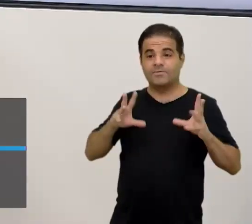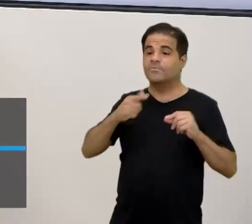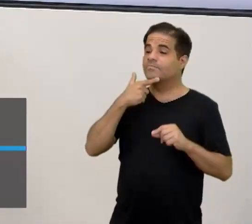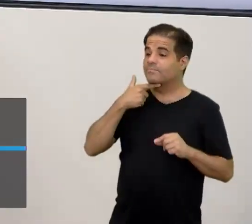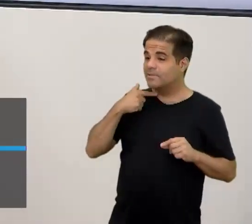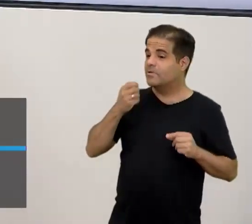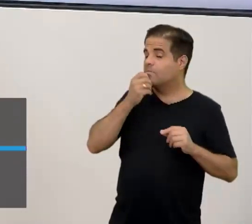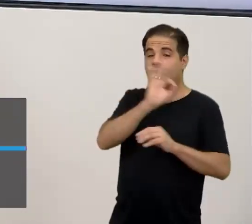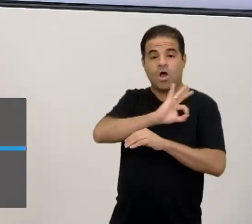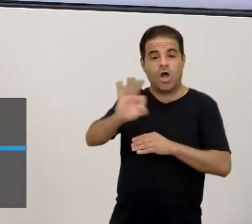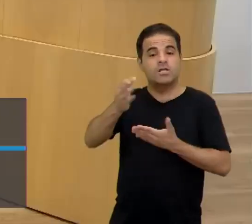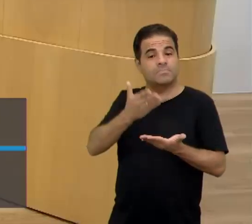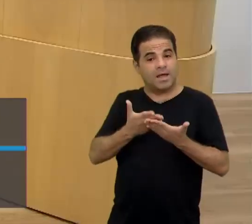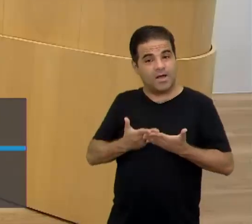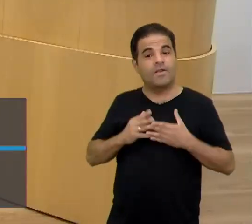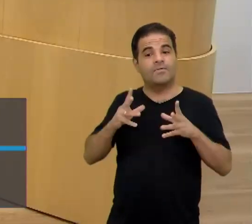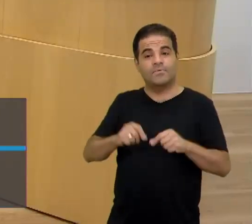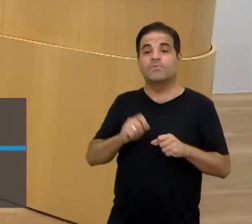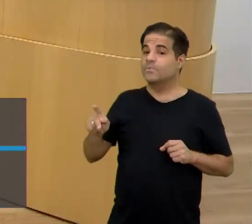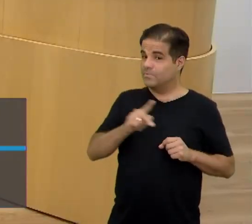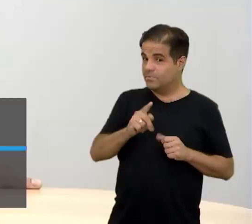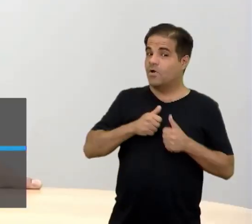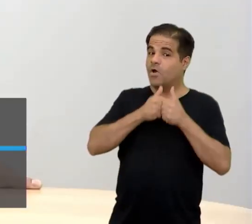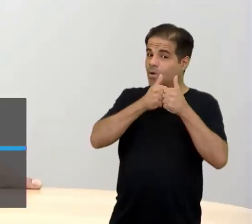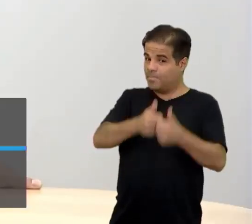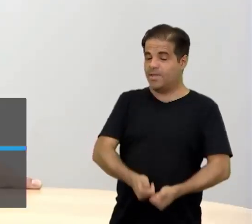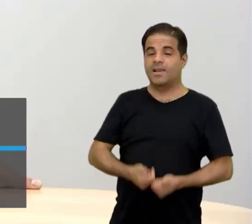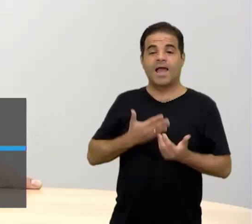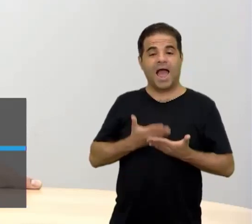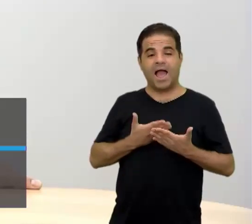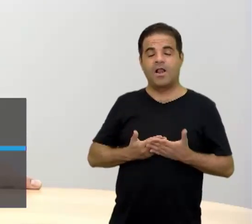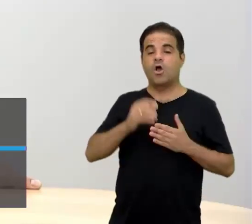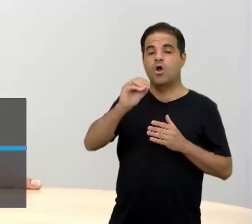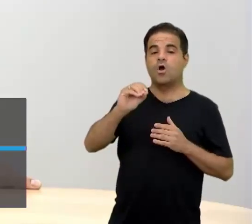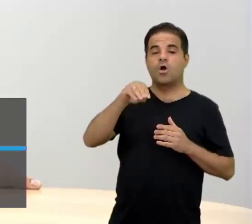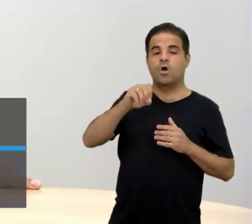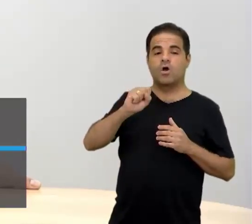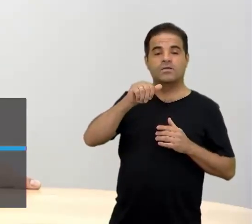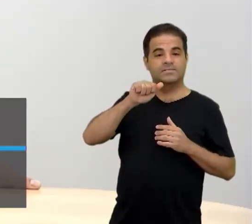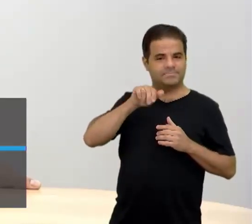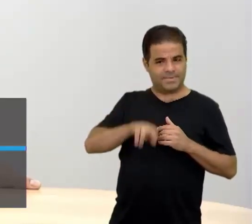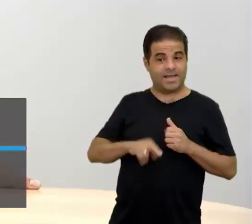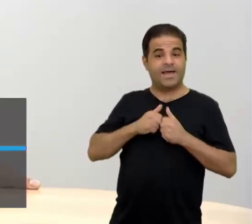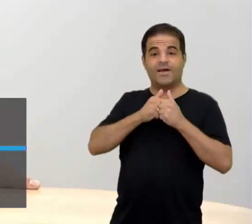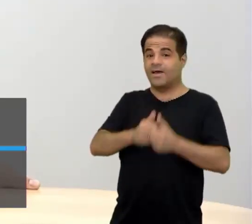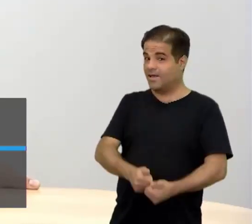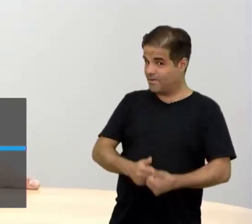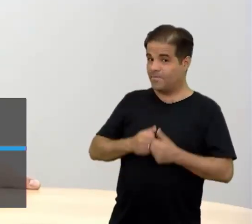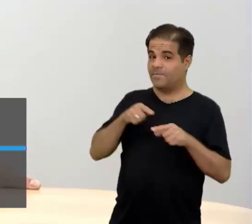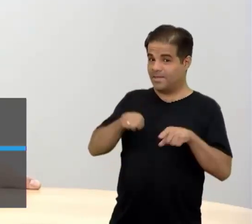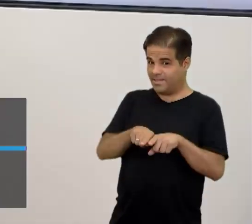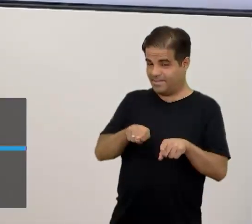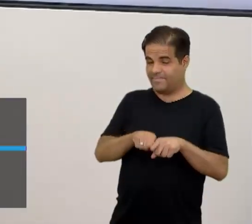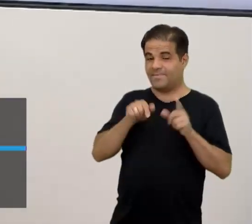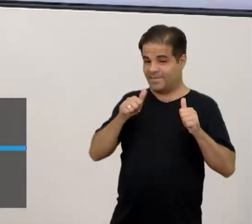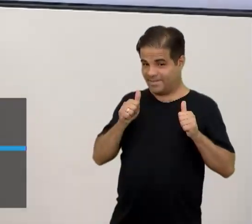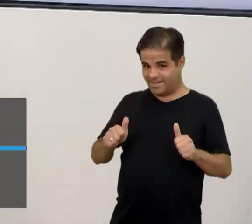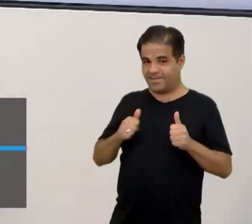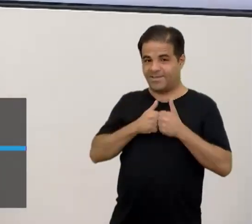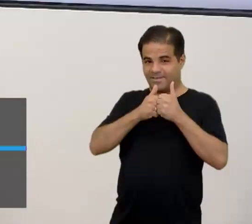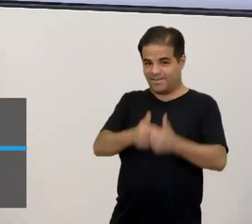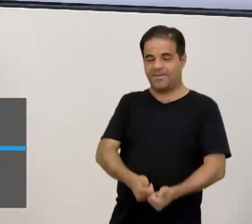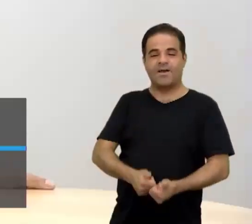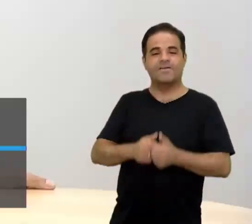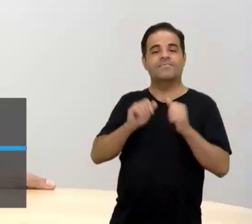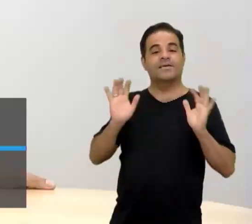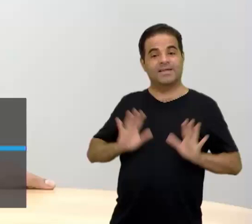desejando ótima aula pra gente. Tem um professor legal aqui acompanhando a aula aqui, o professor Osmar de Sá aqui. Olha aí, Osmarzão, Oi, tá Osmar. acompanhando a gente aí. Seja